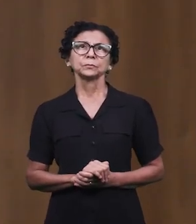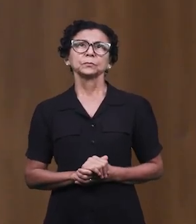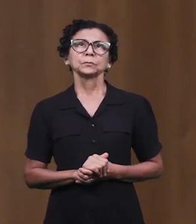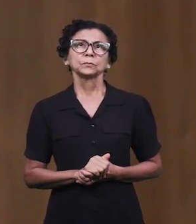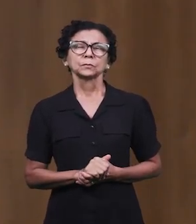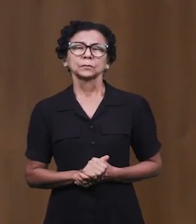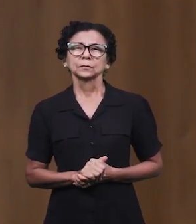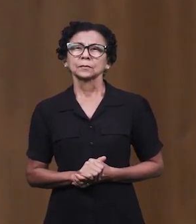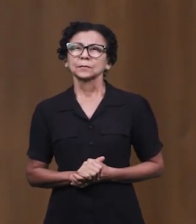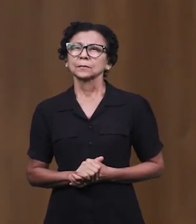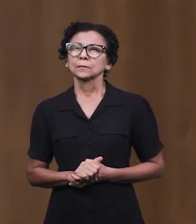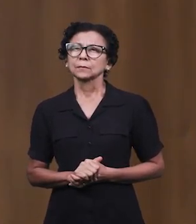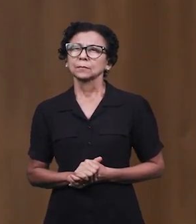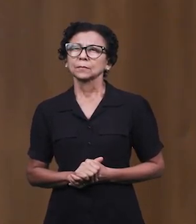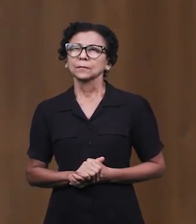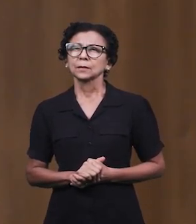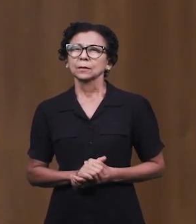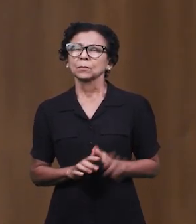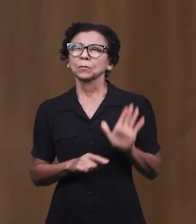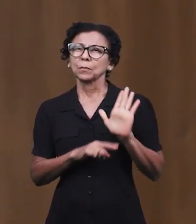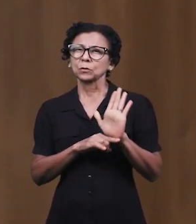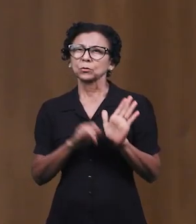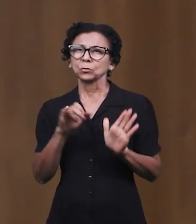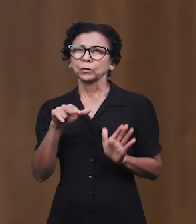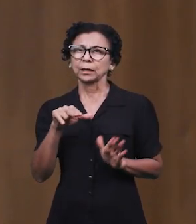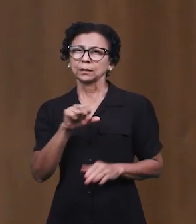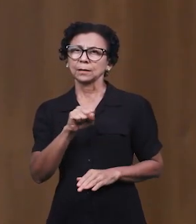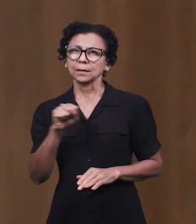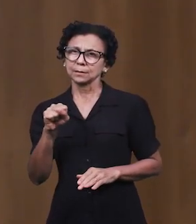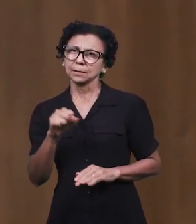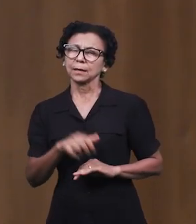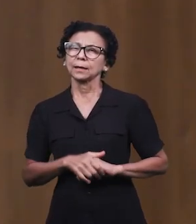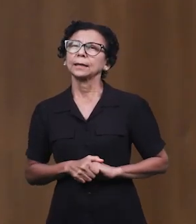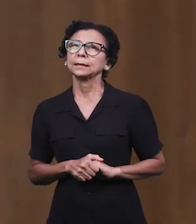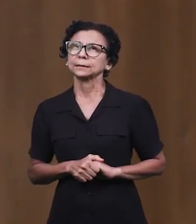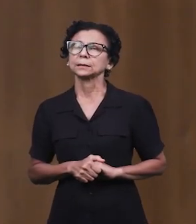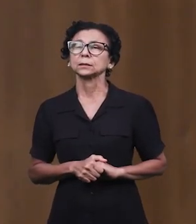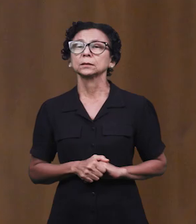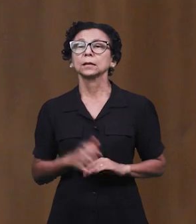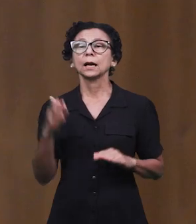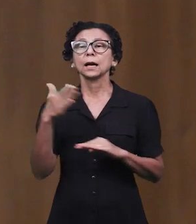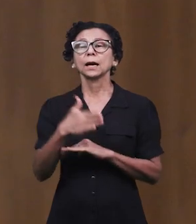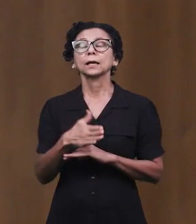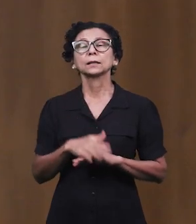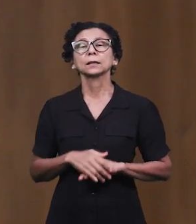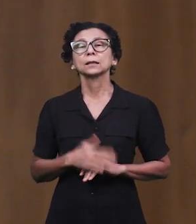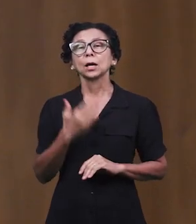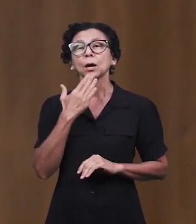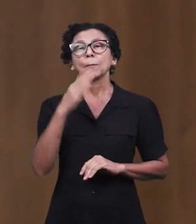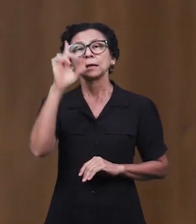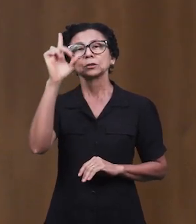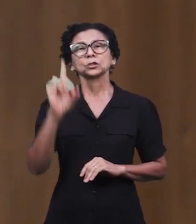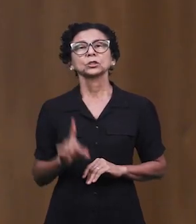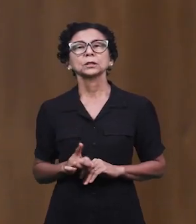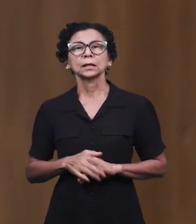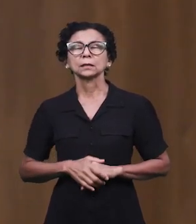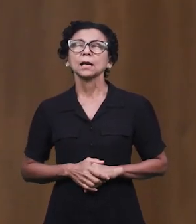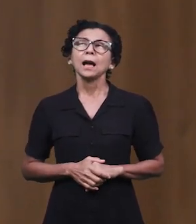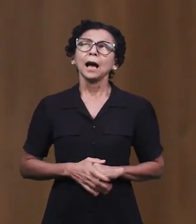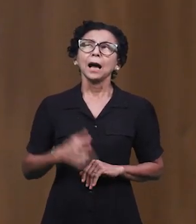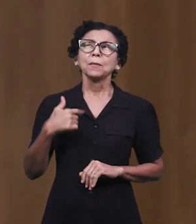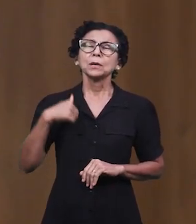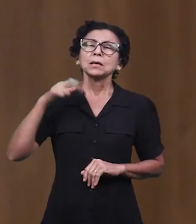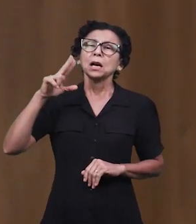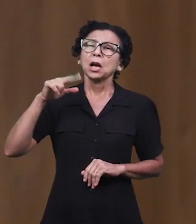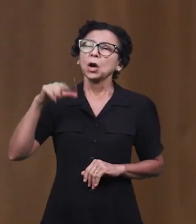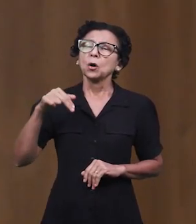num benefício, quando ele é previdenciário, eu tenho que contribuir para o INSS para ter direito. Nesse caso, não. Nunca contribuí para o INSS, mas